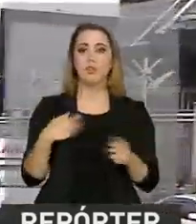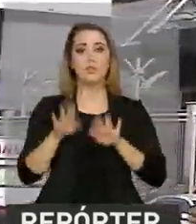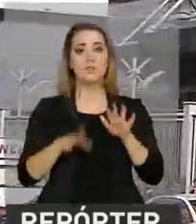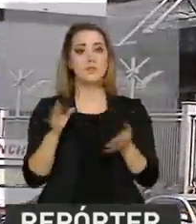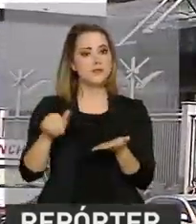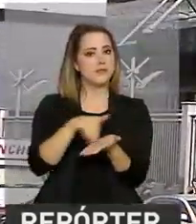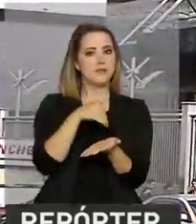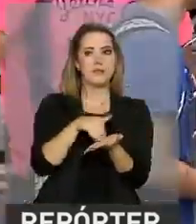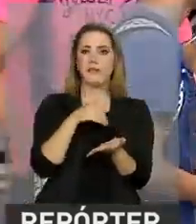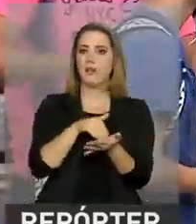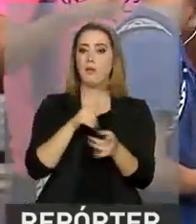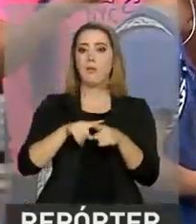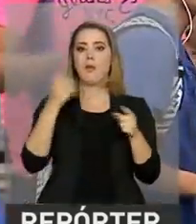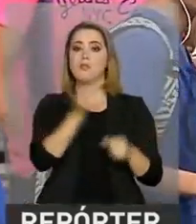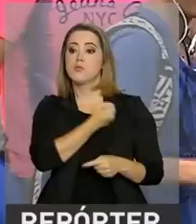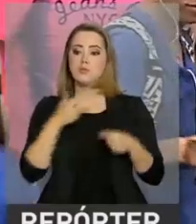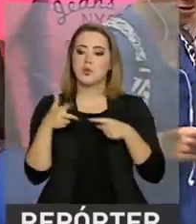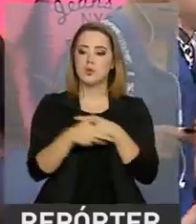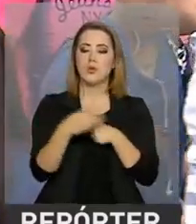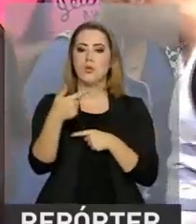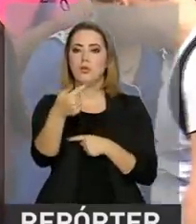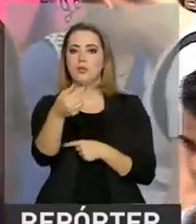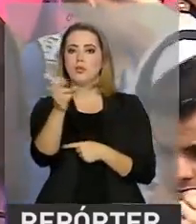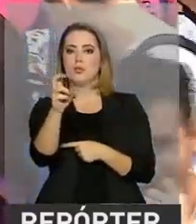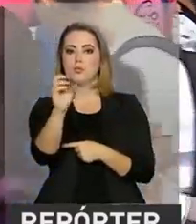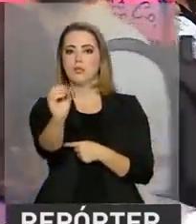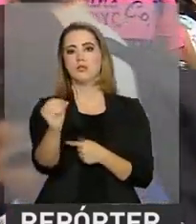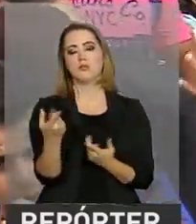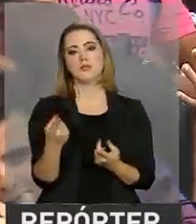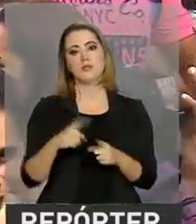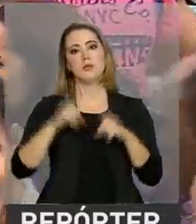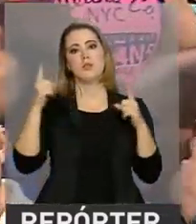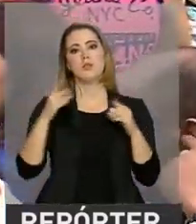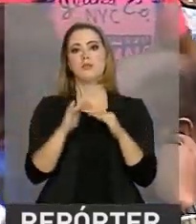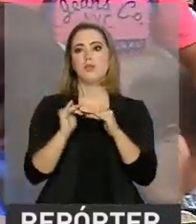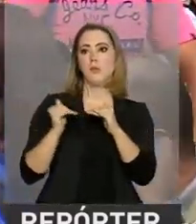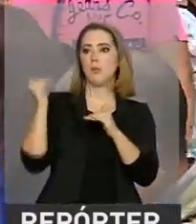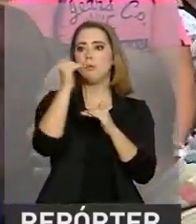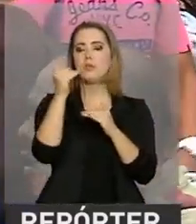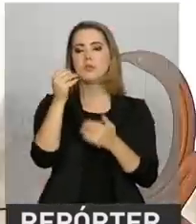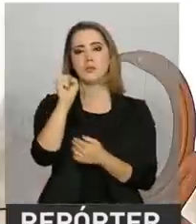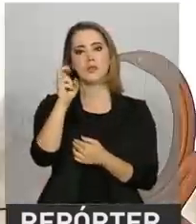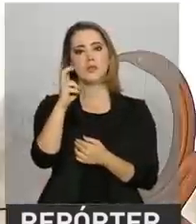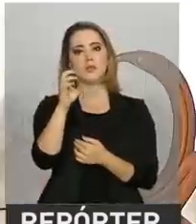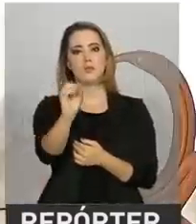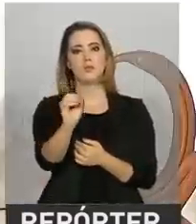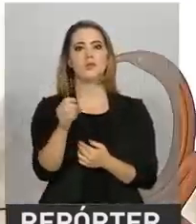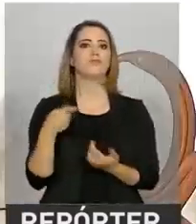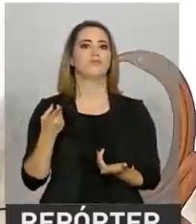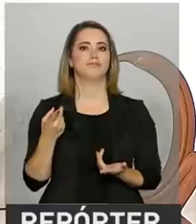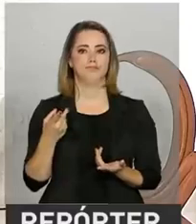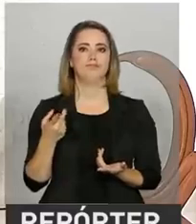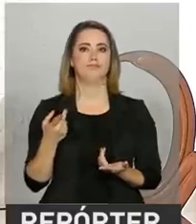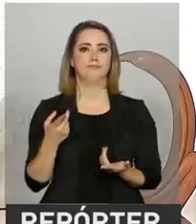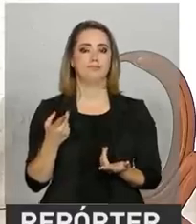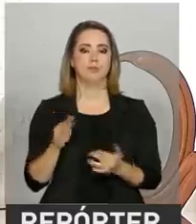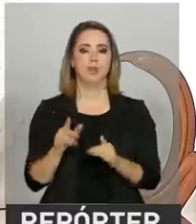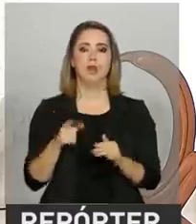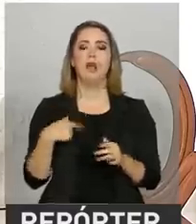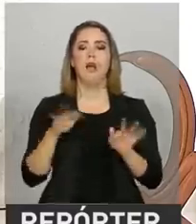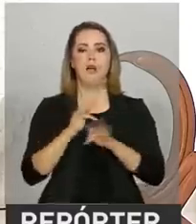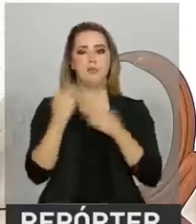corte É vamos dizer 750 mas aí Com passar dos dias essa nota de corte aumenta para 850 terceiro e a família